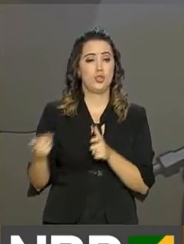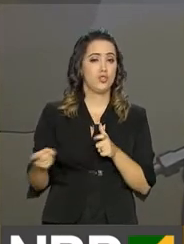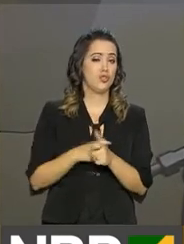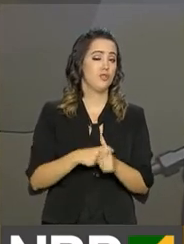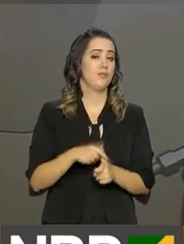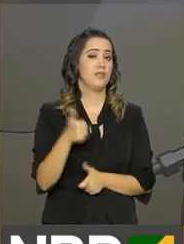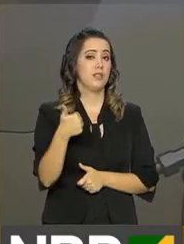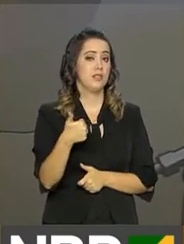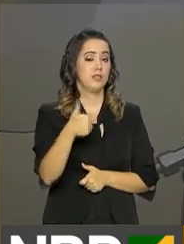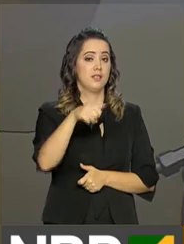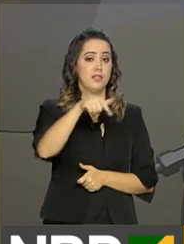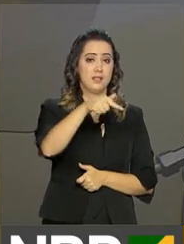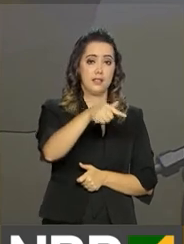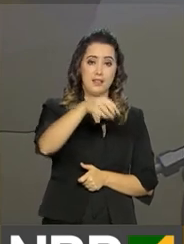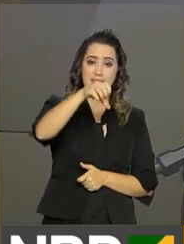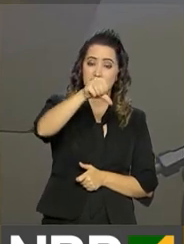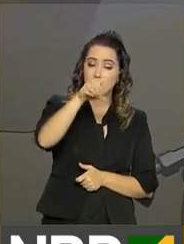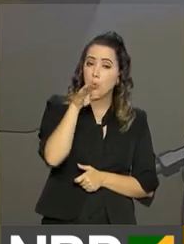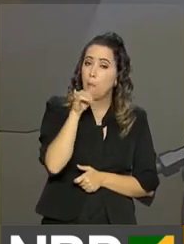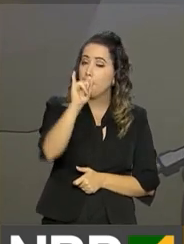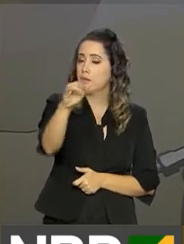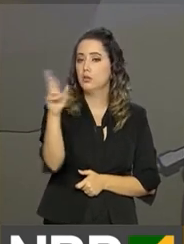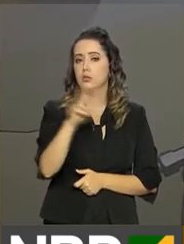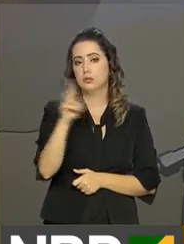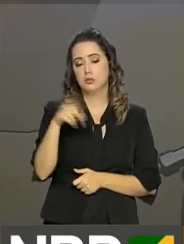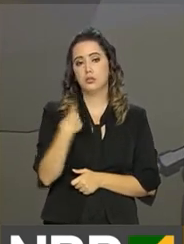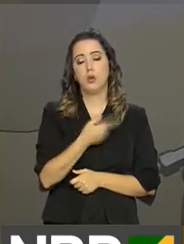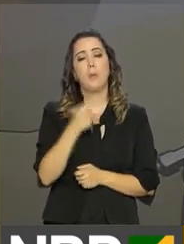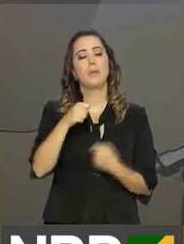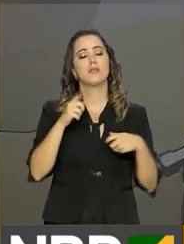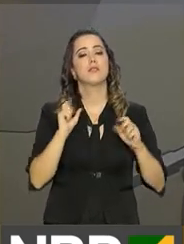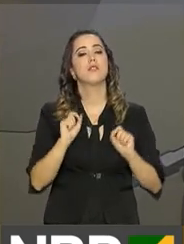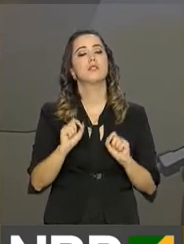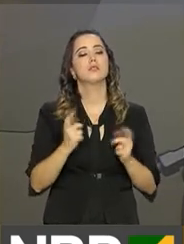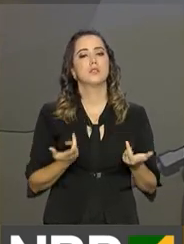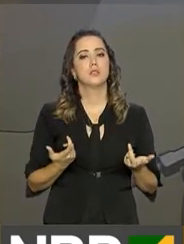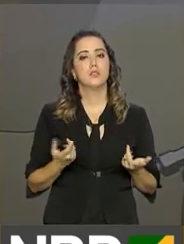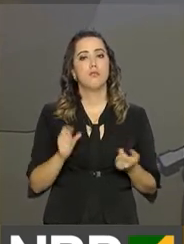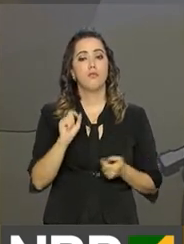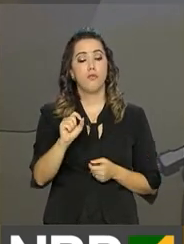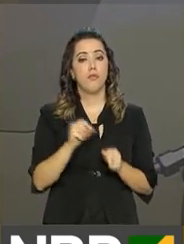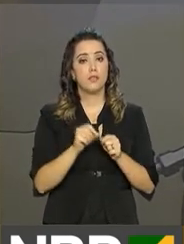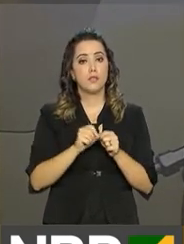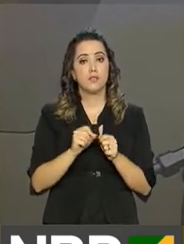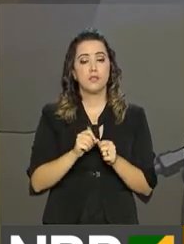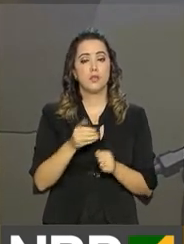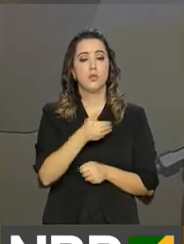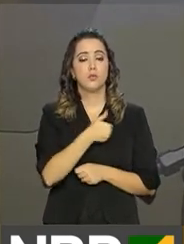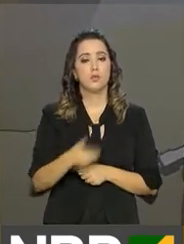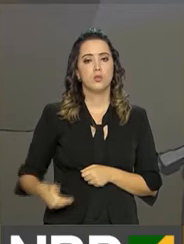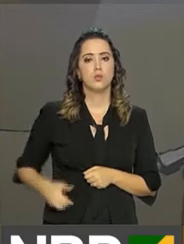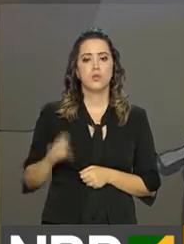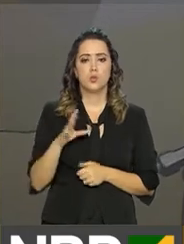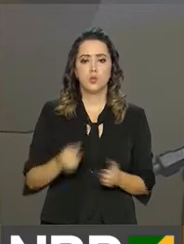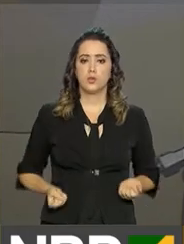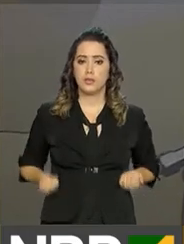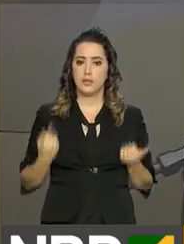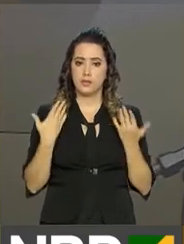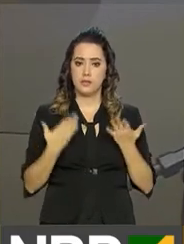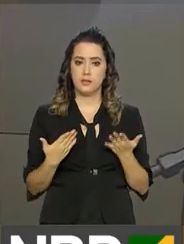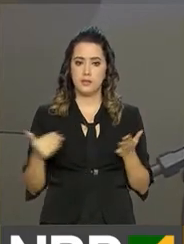bilhões de reais. Qual foi a primeira providência? Nós temos que fazer com que o Estado, o poder público, só possa